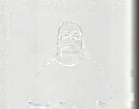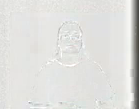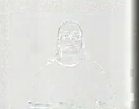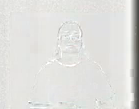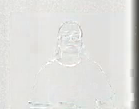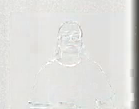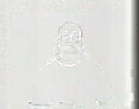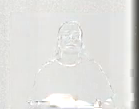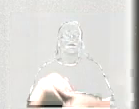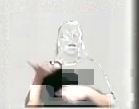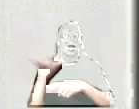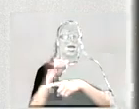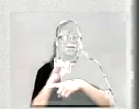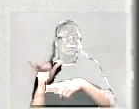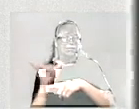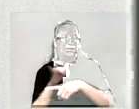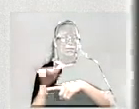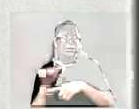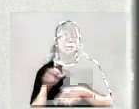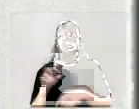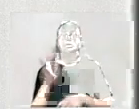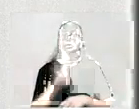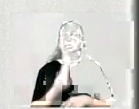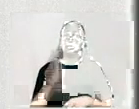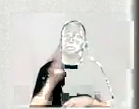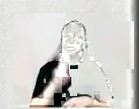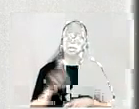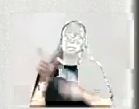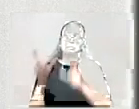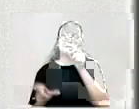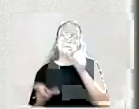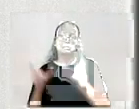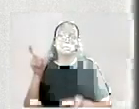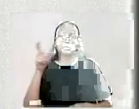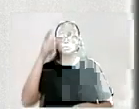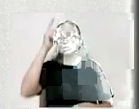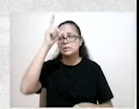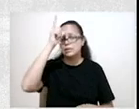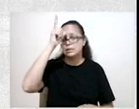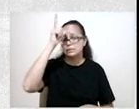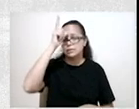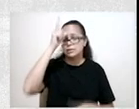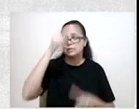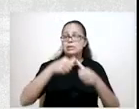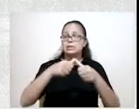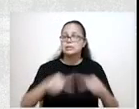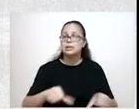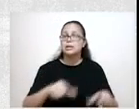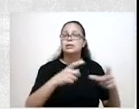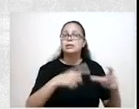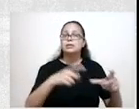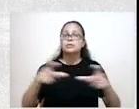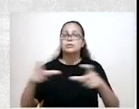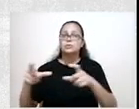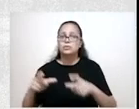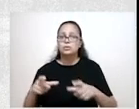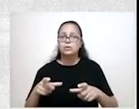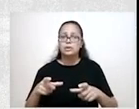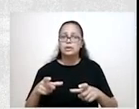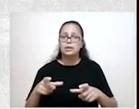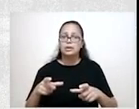A estratégia usada pelos alemães para ocupar esses territórios foram as Blitzkrieg,